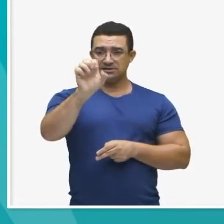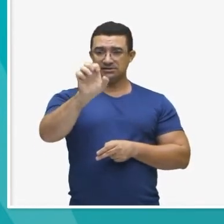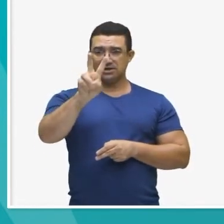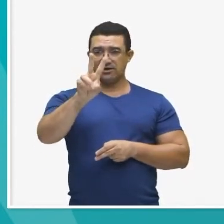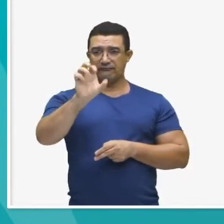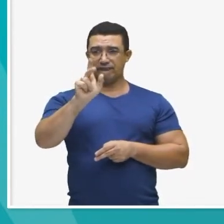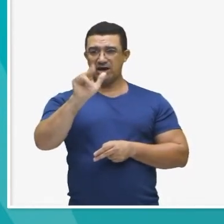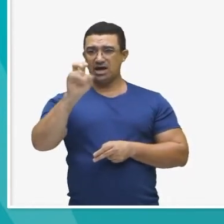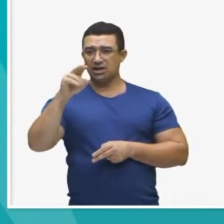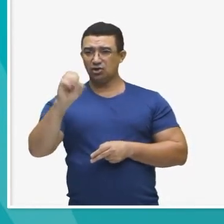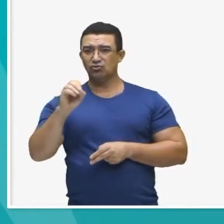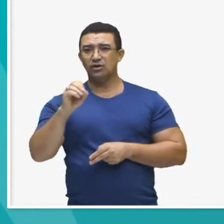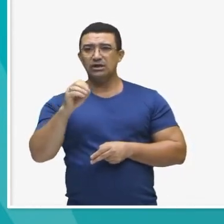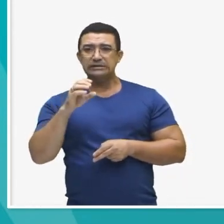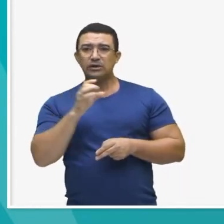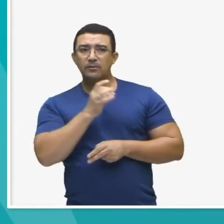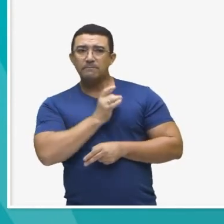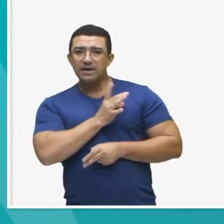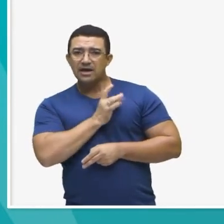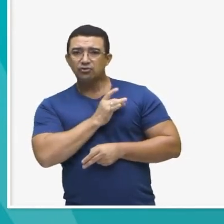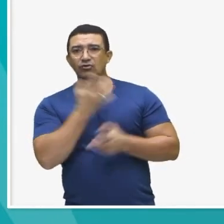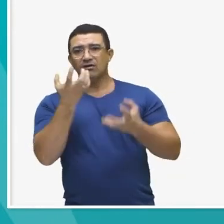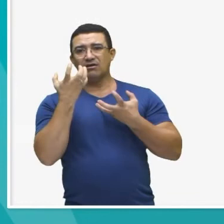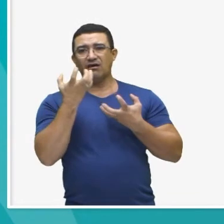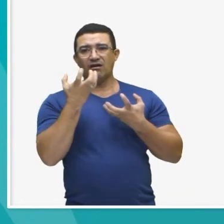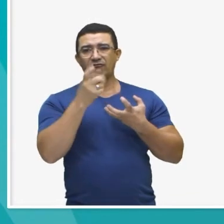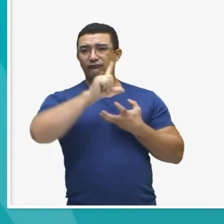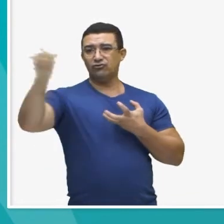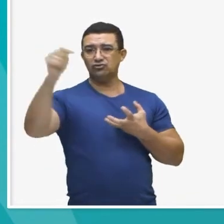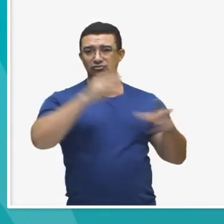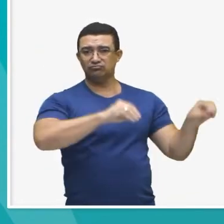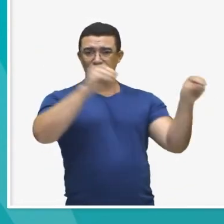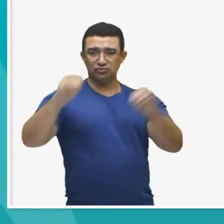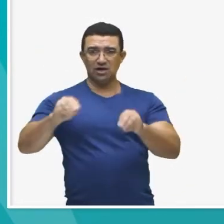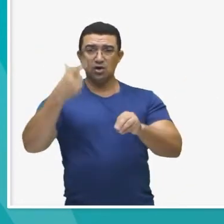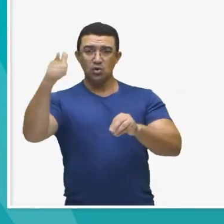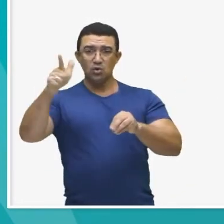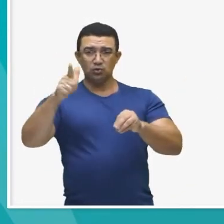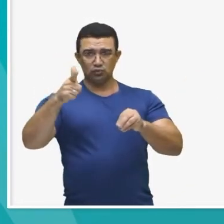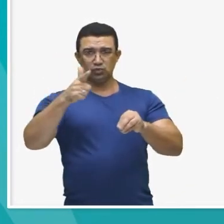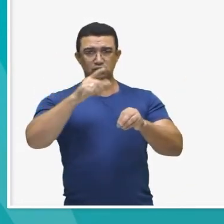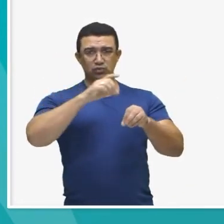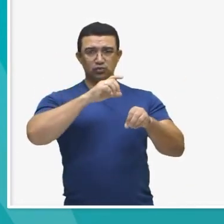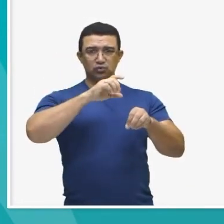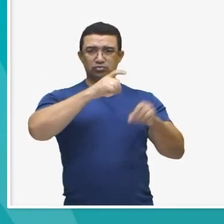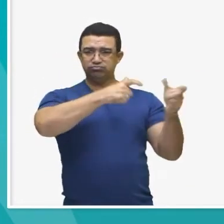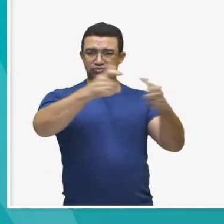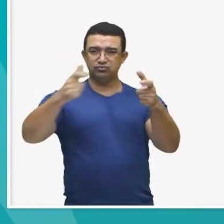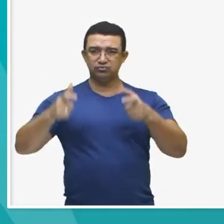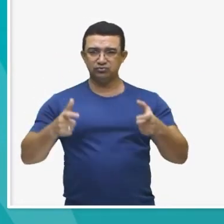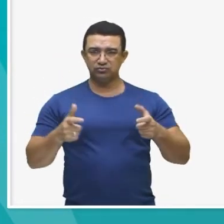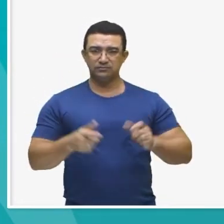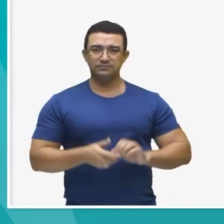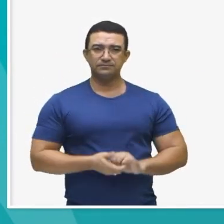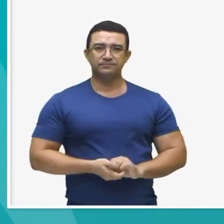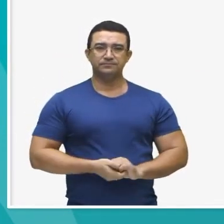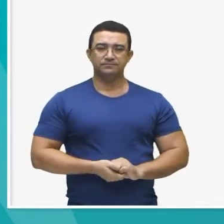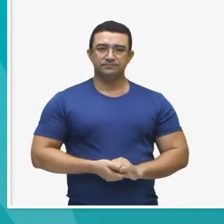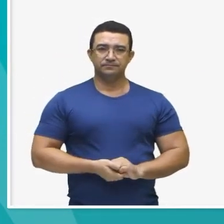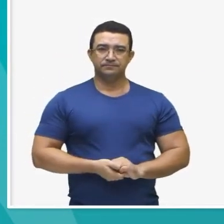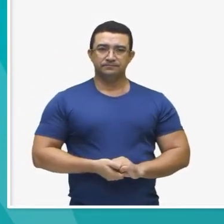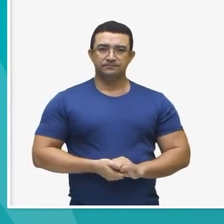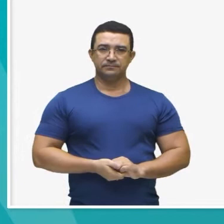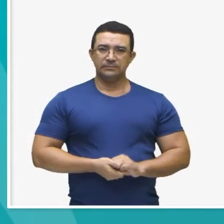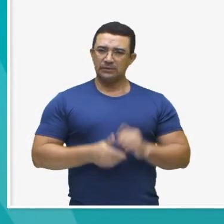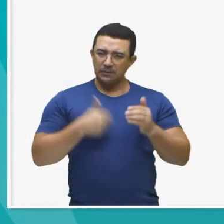processo migratório desse Severino. Olha só, na sua trajetória, então, ele vai acompanhando